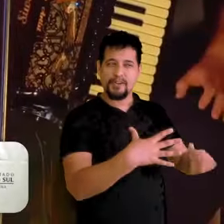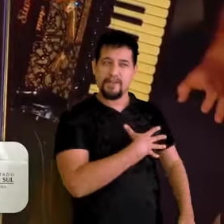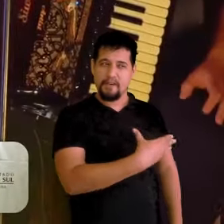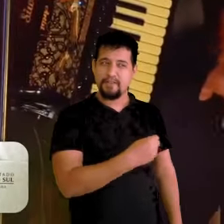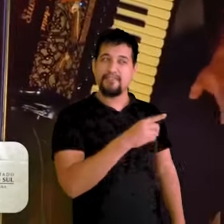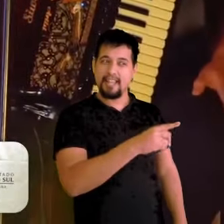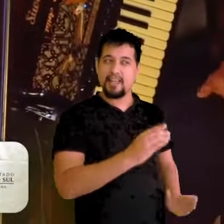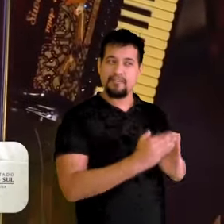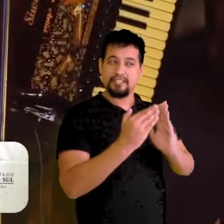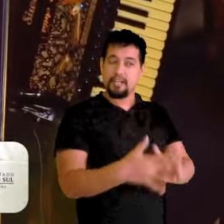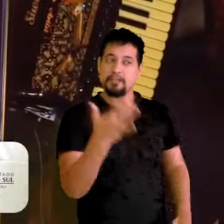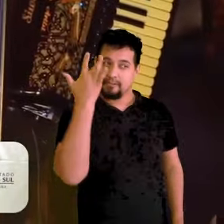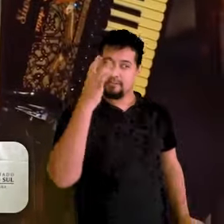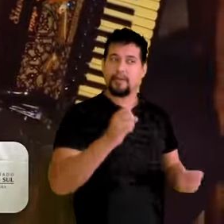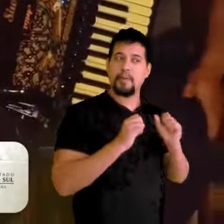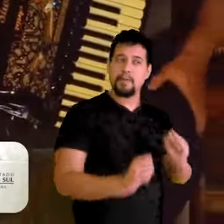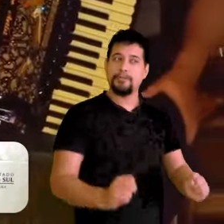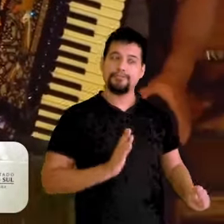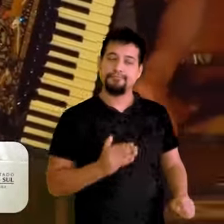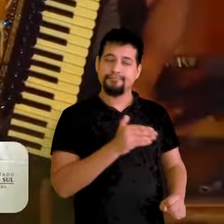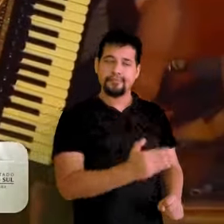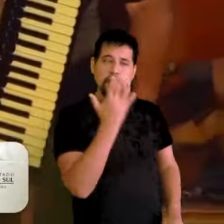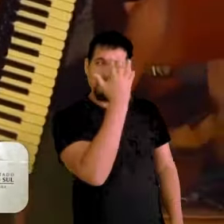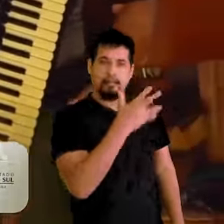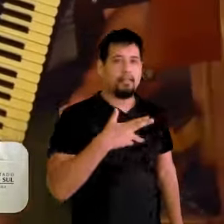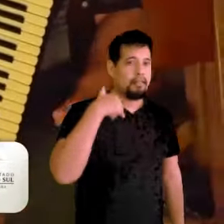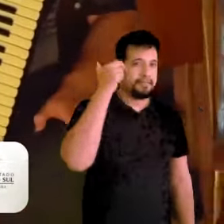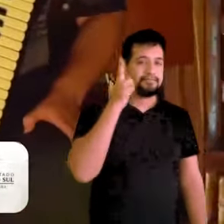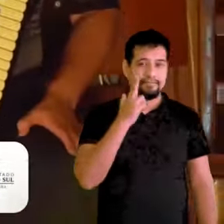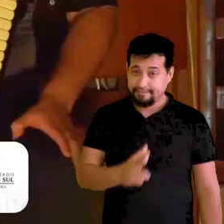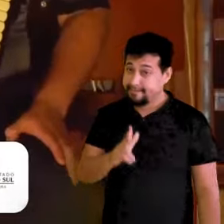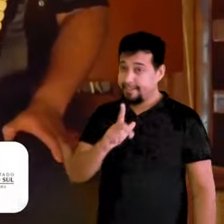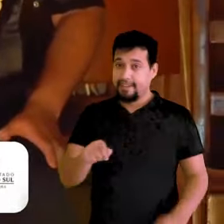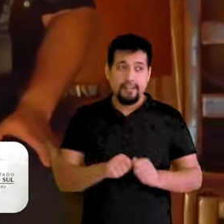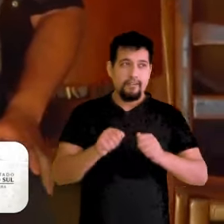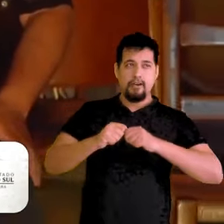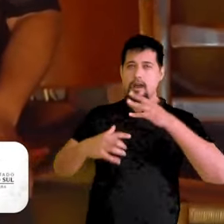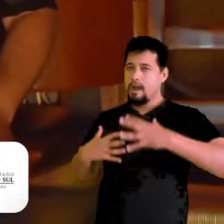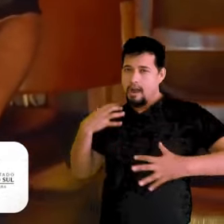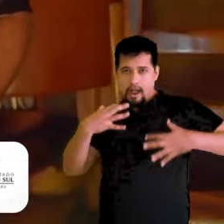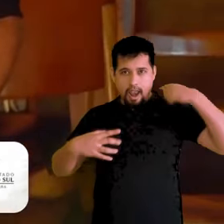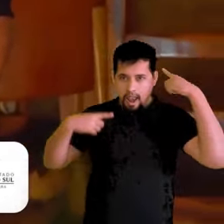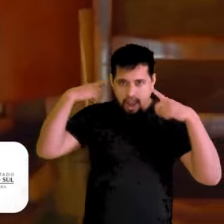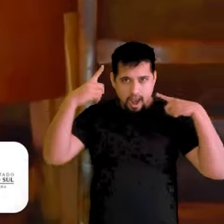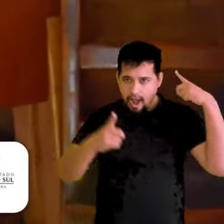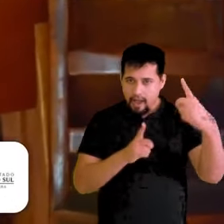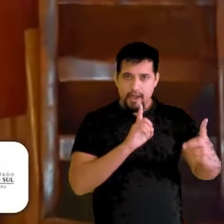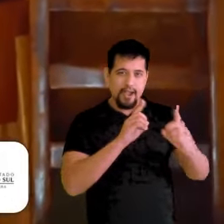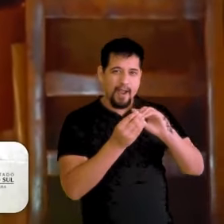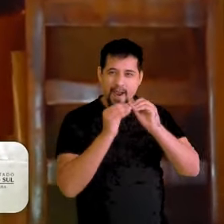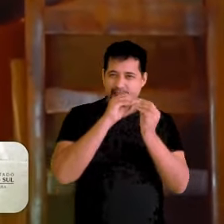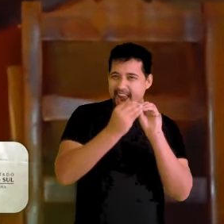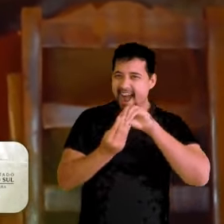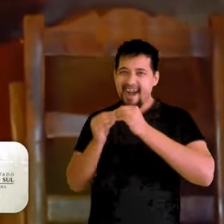Tô de namoro com uma filha da Gertrudes. Não sei como pude me engatar nessa morena. Eu vou sem pena, faço ela fica louca. Tá por de